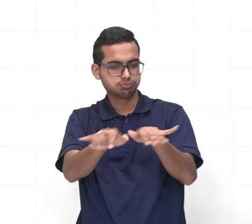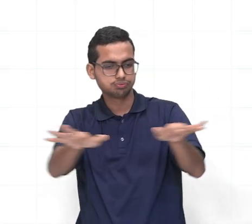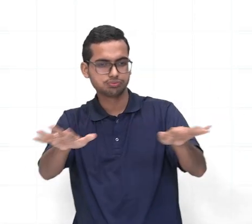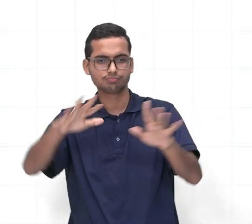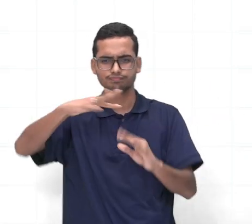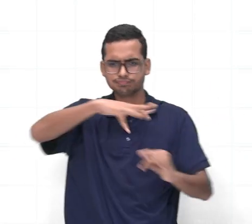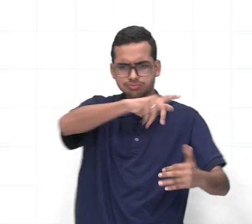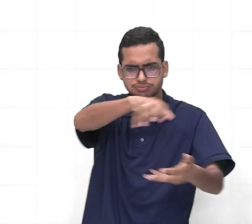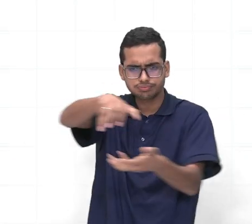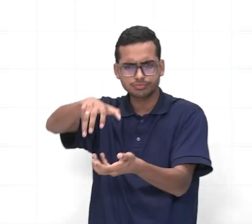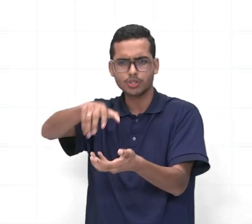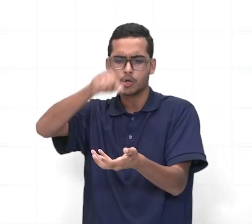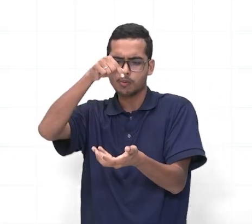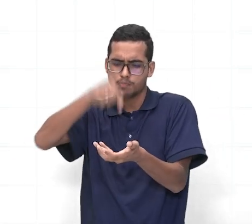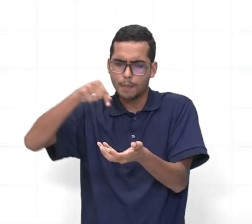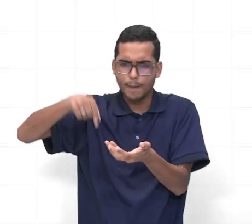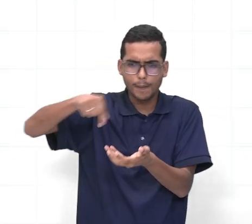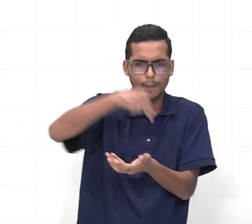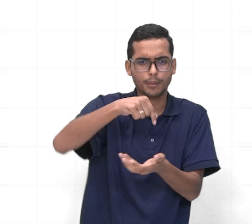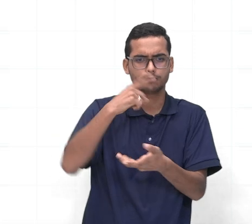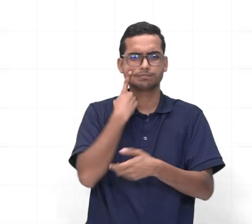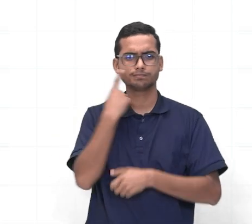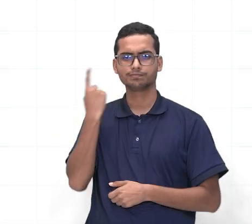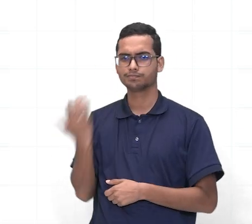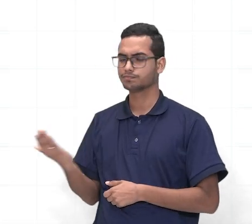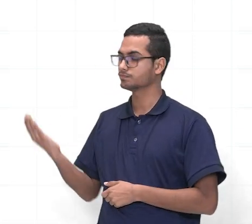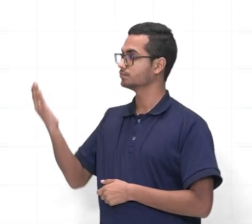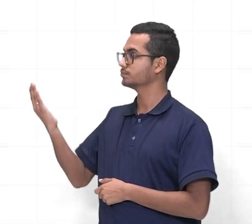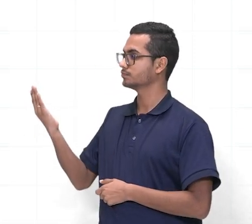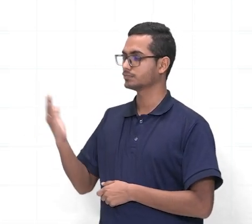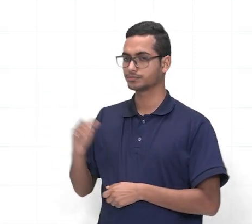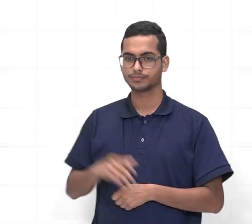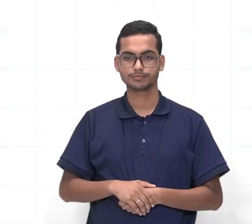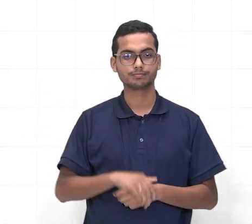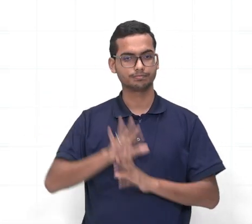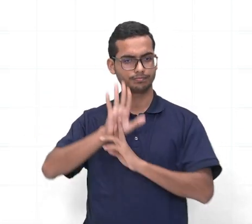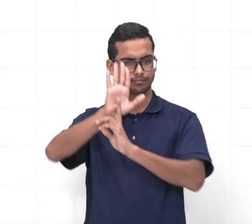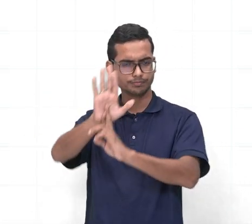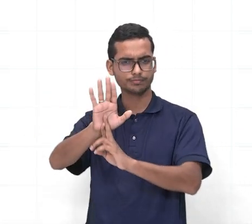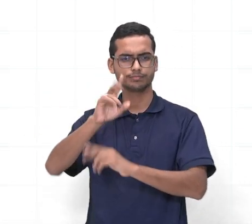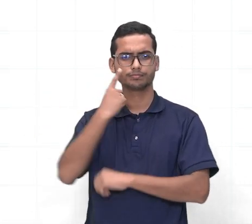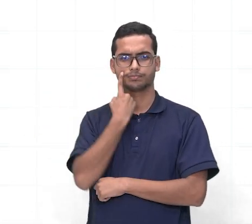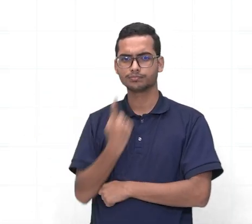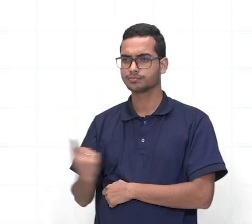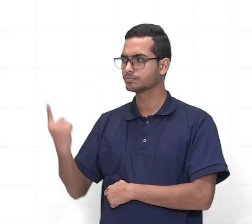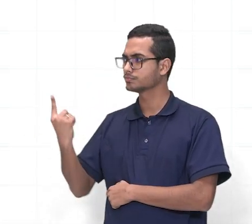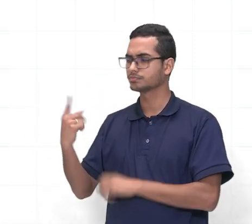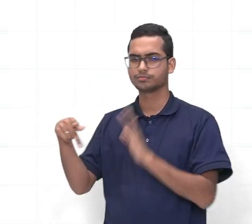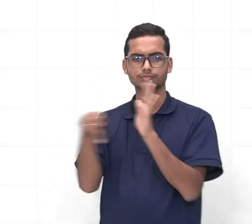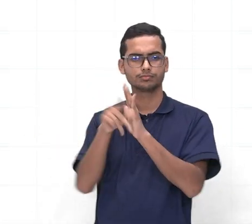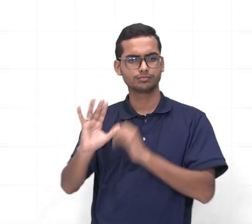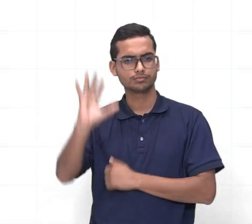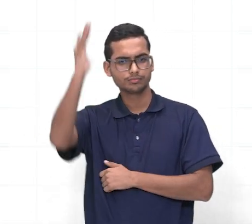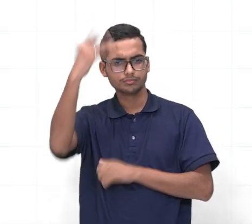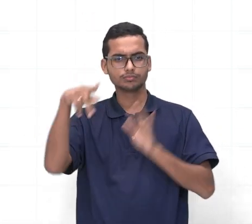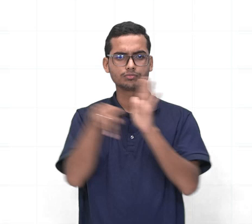Então, observem o mapa. Esse mapa, ele retrata, né, os casos